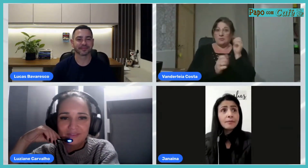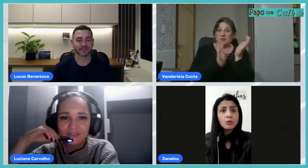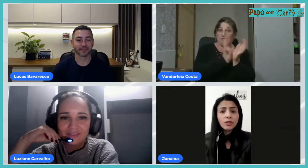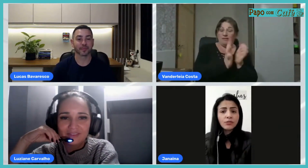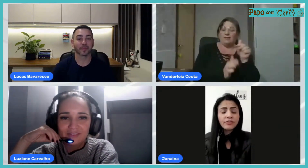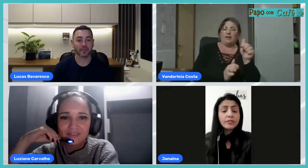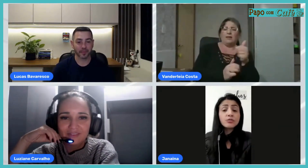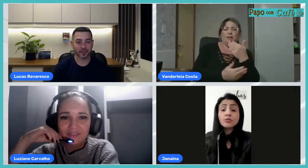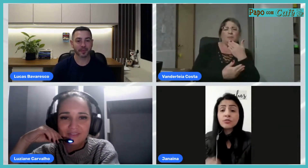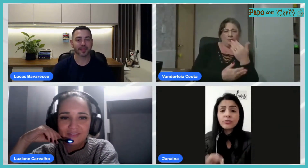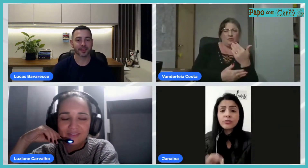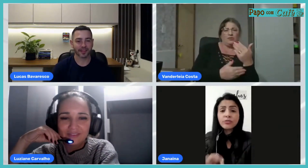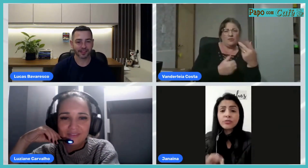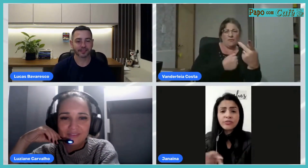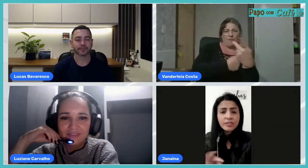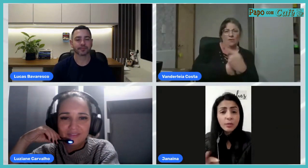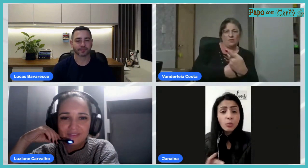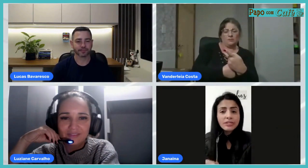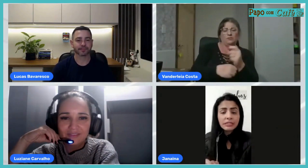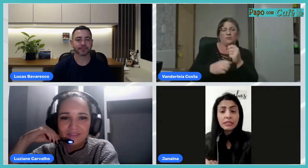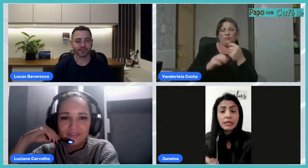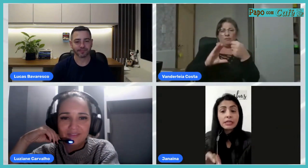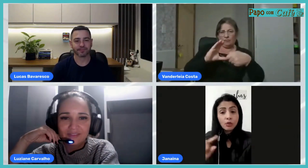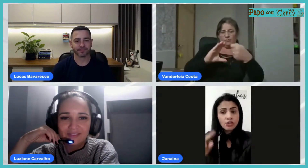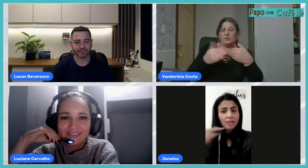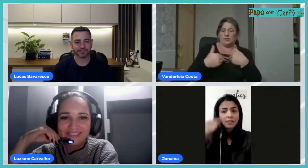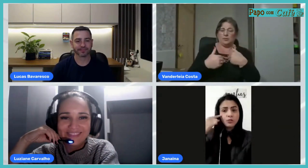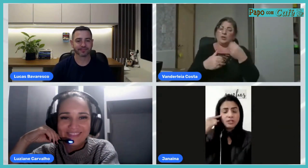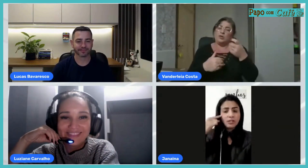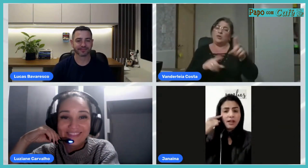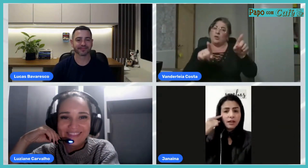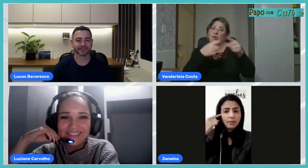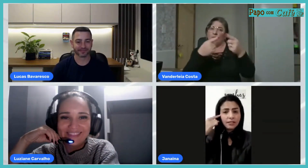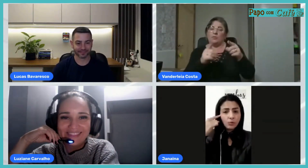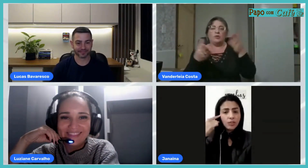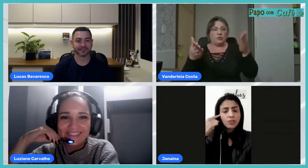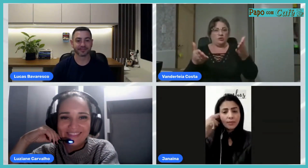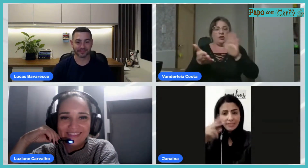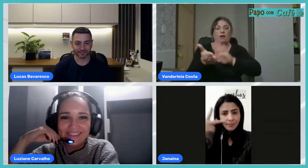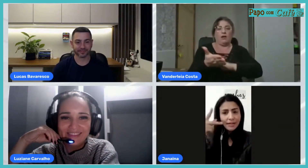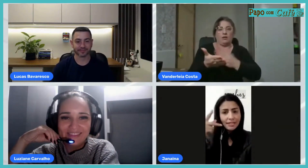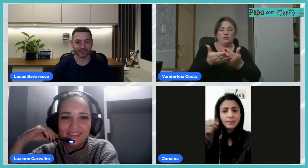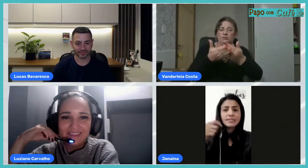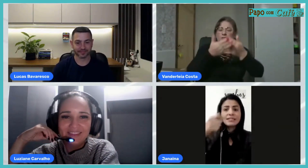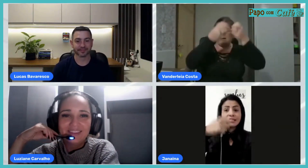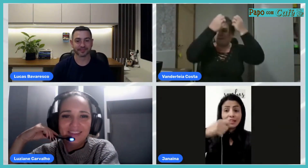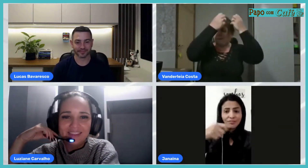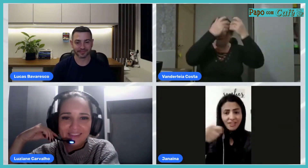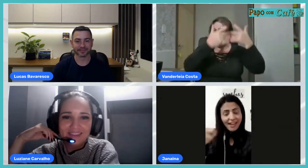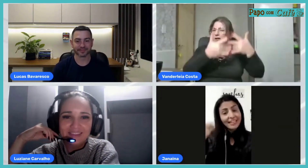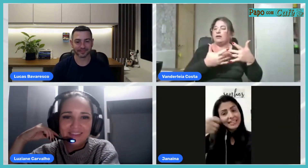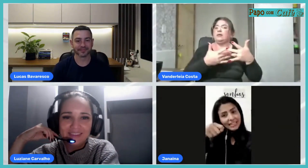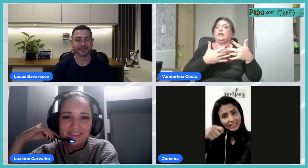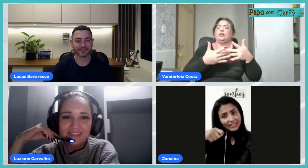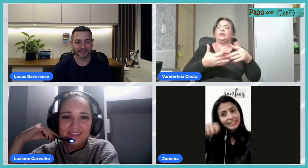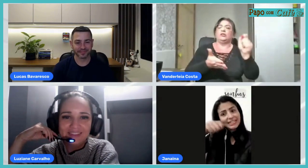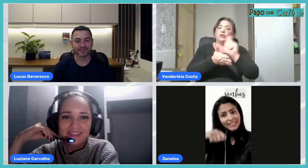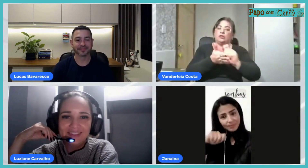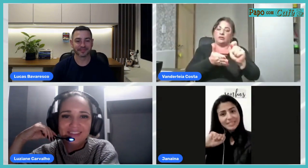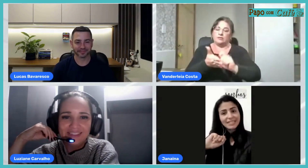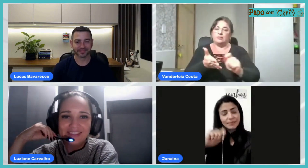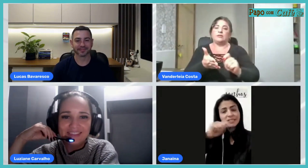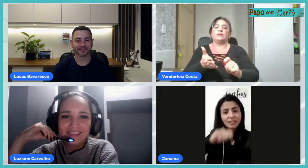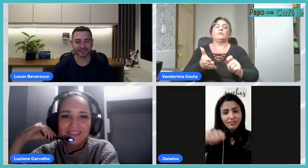Daí ela, mas o que tu vai fazer? Eu disse, não, só vou fazer uma música aqui, que eu já traduzi ela mentalmente, já passei ela para Libras, escrevi ela em